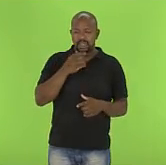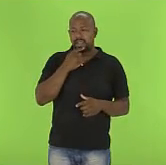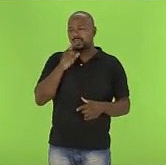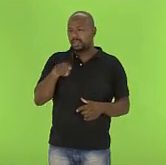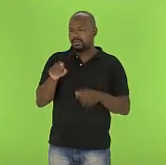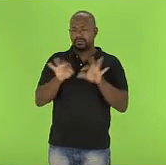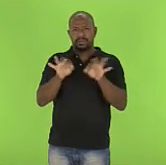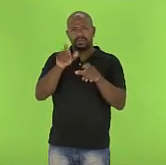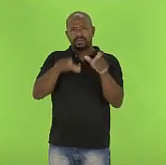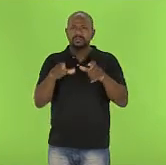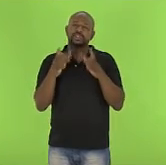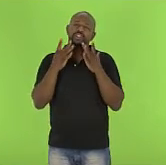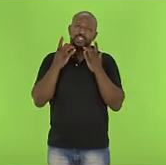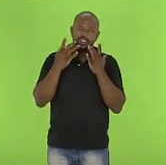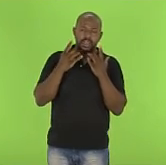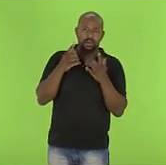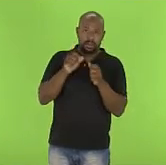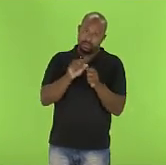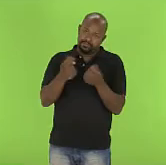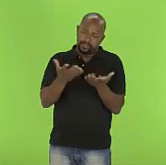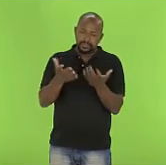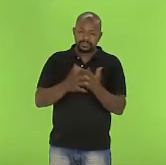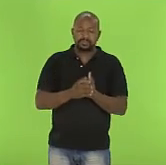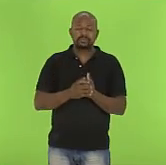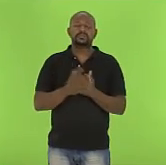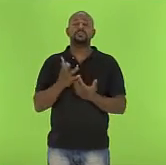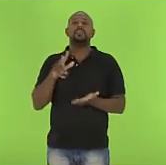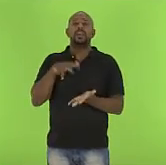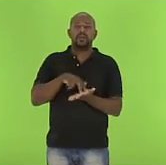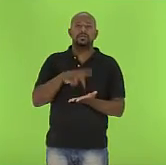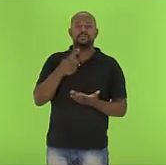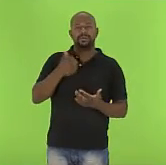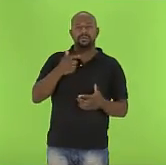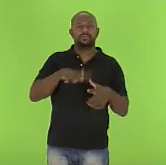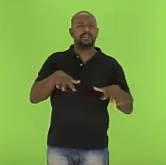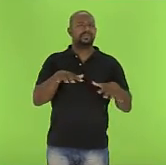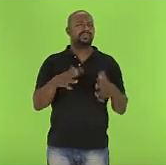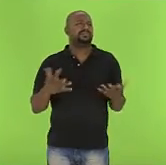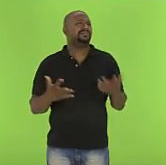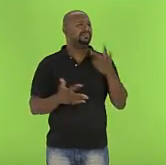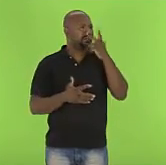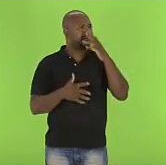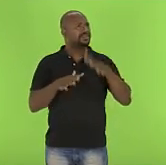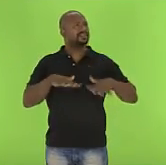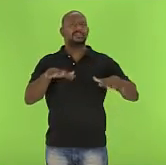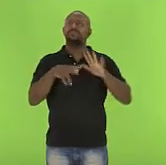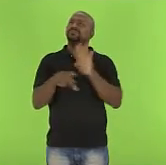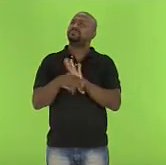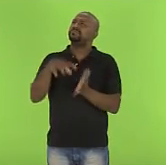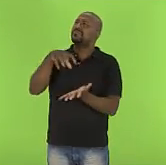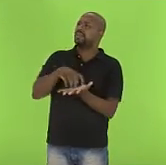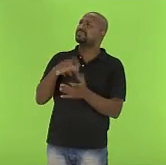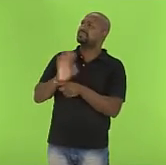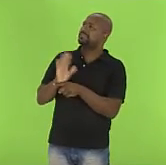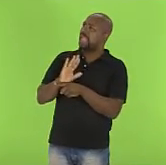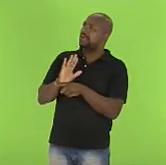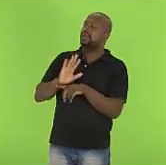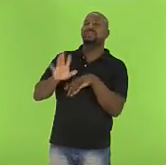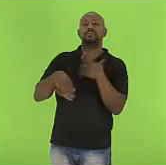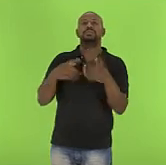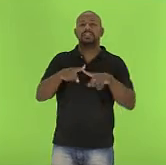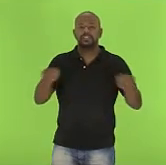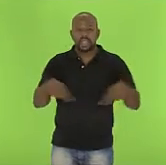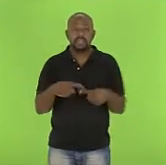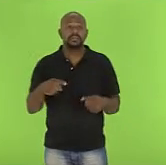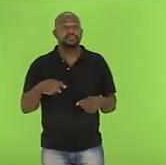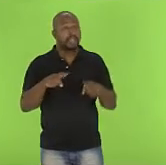dia, né, que é uma preparação de elenco teatral que ele fez, quando ele chegou, que ele olhou o espaço, ele falou assim, isso aqui parece uma base de cinema. E depois,